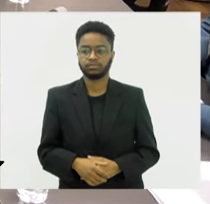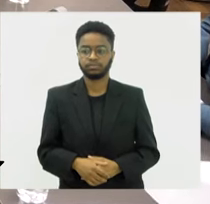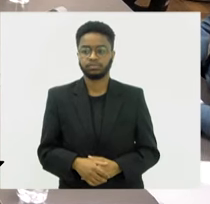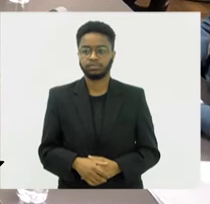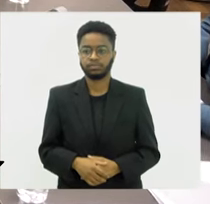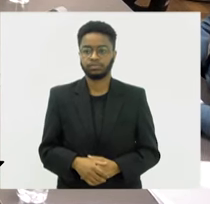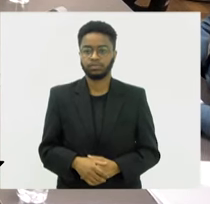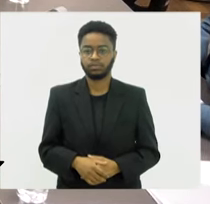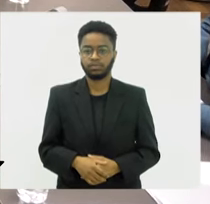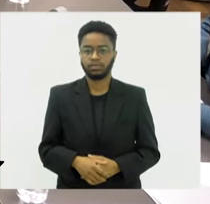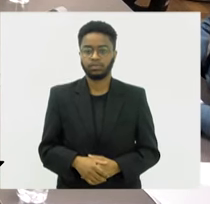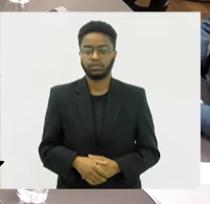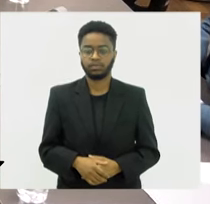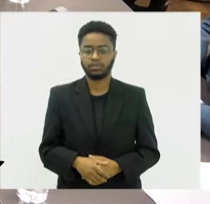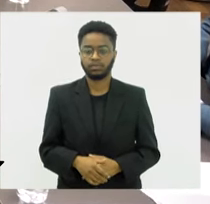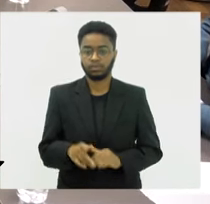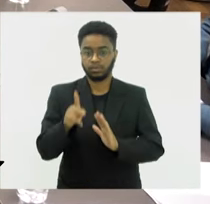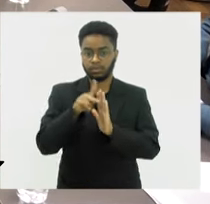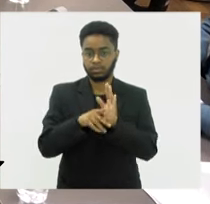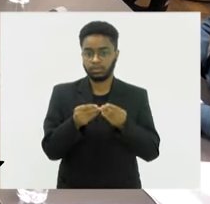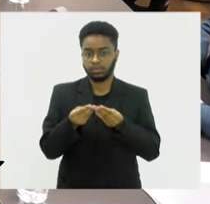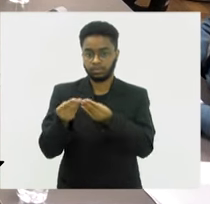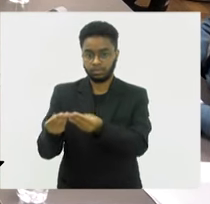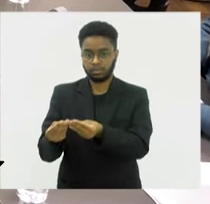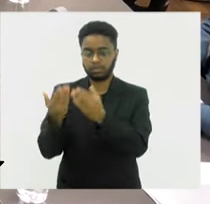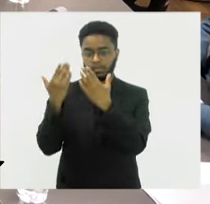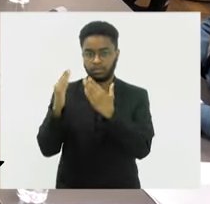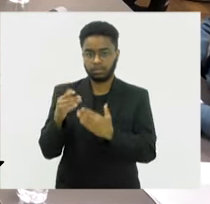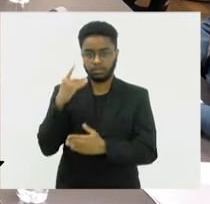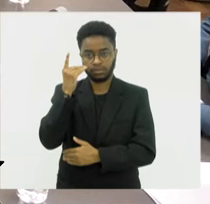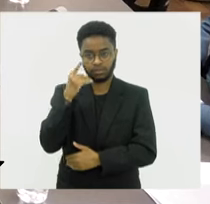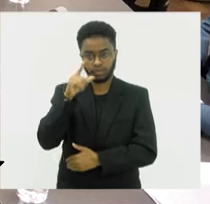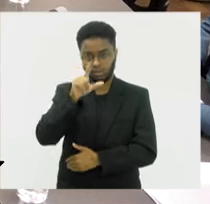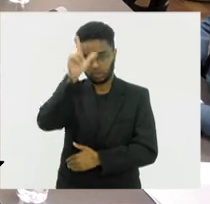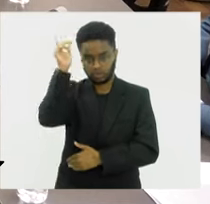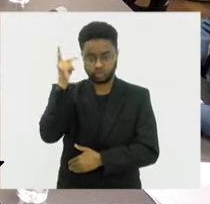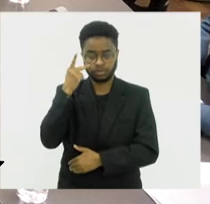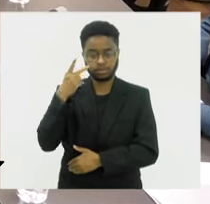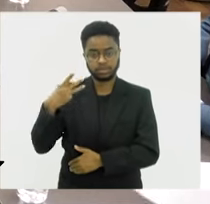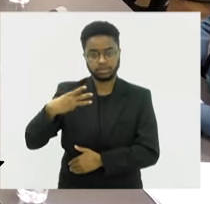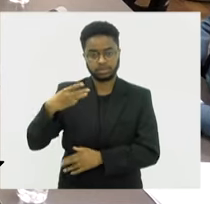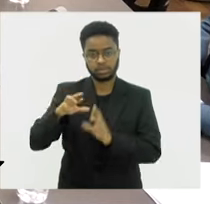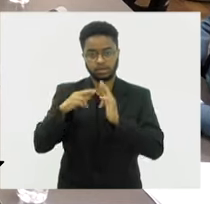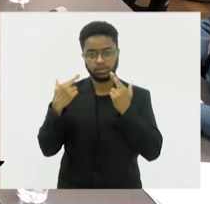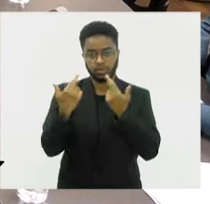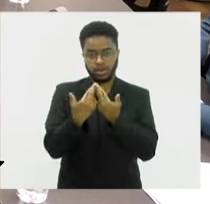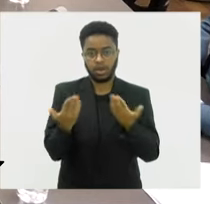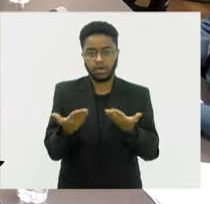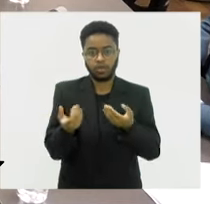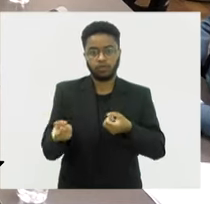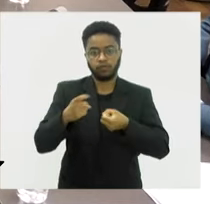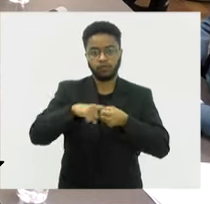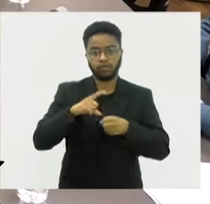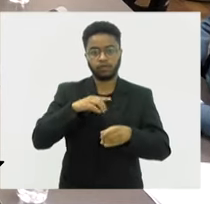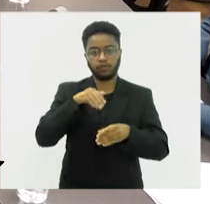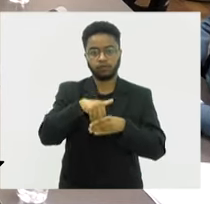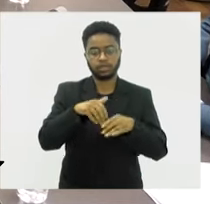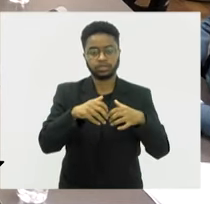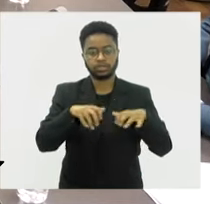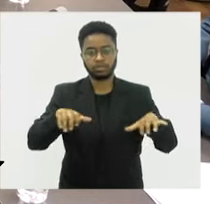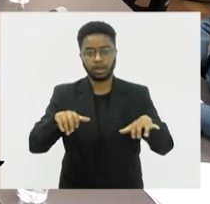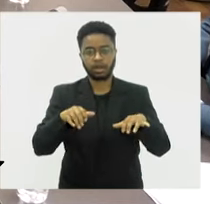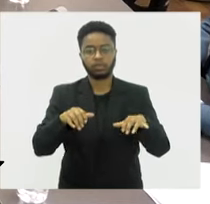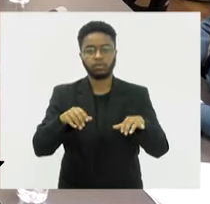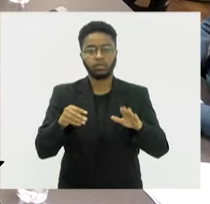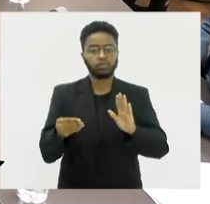projeto saiu com vista para o deputado Luiz Paulo na terceira reunião ordinária, e voltou com voto em separado pela